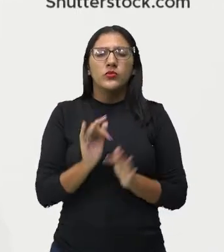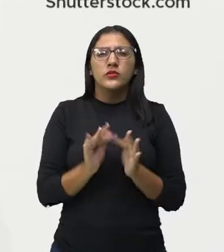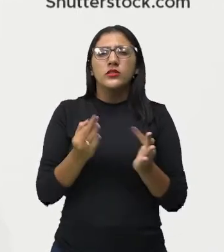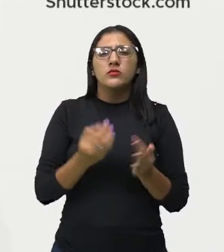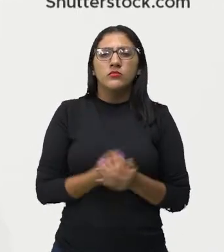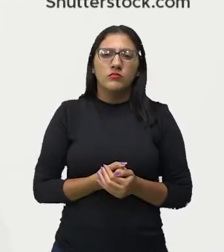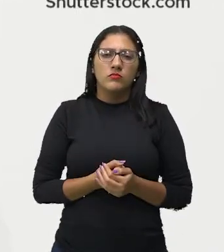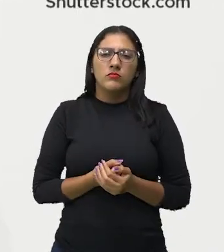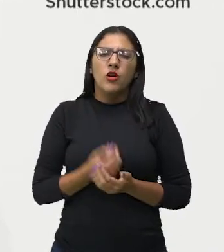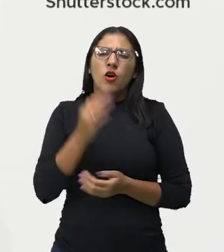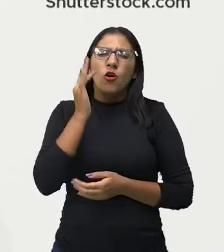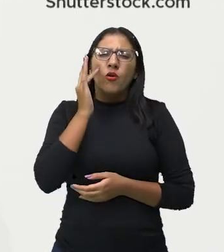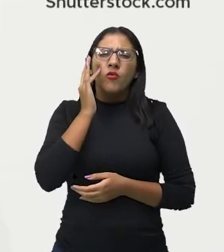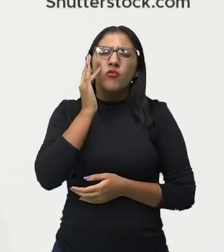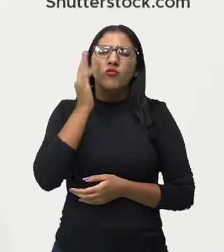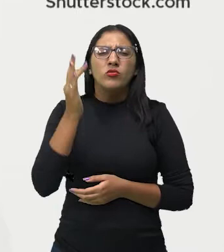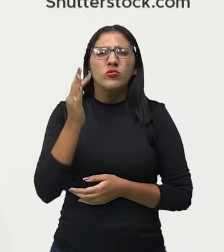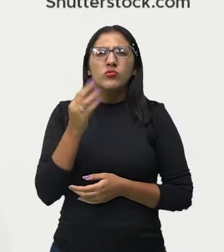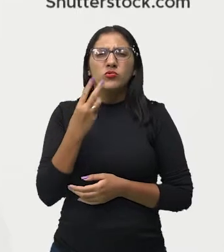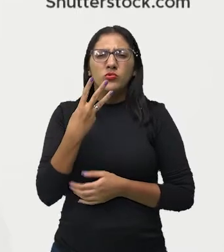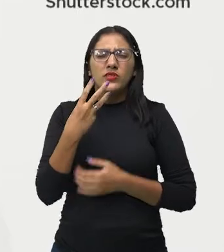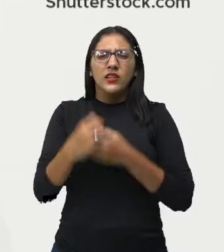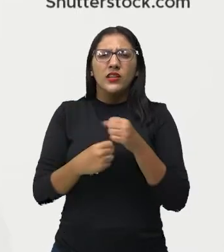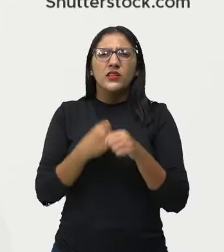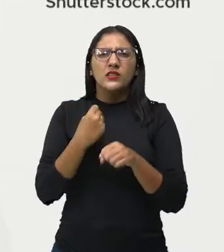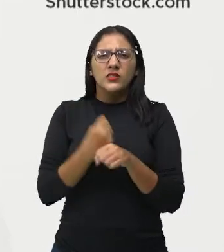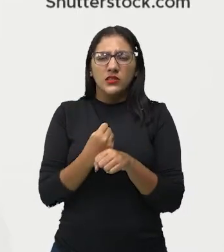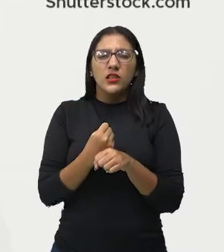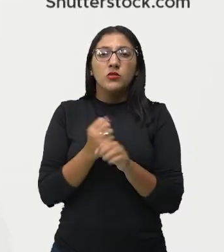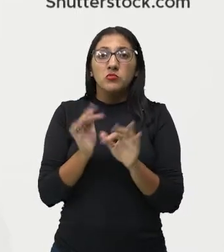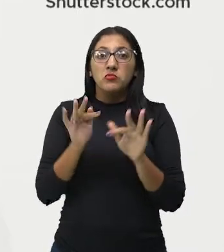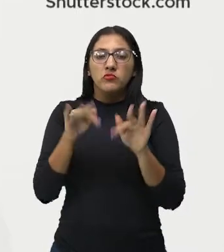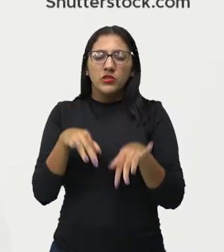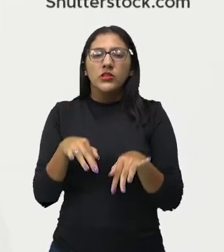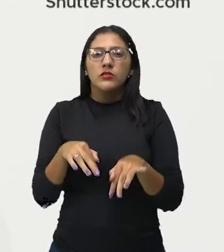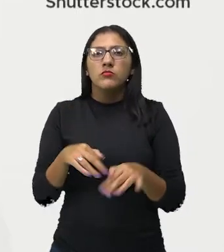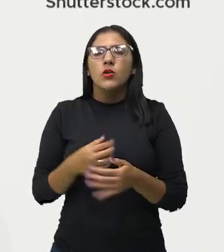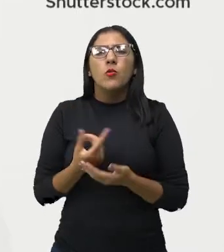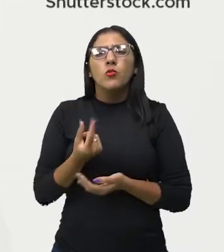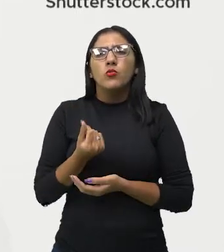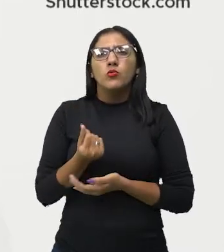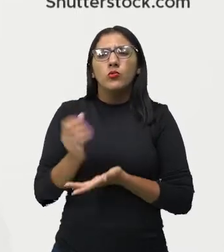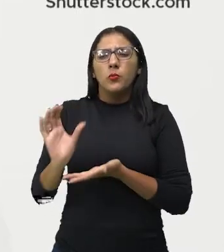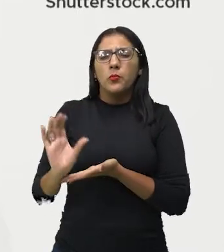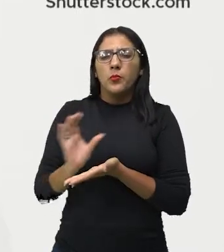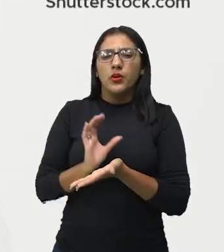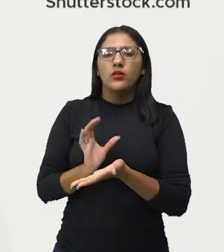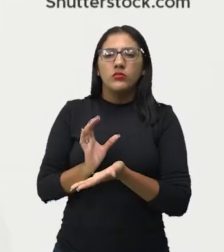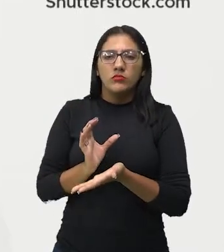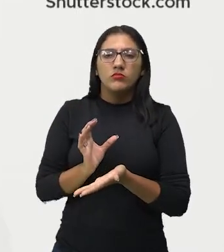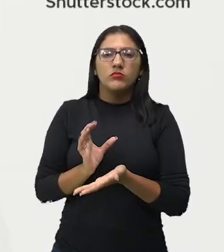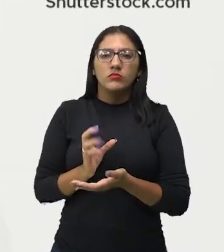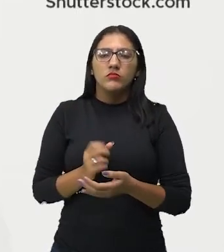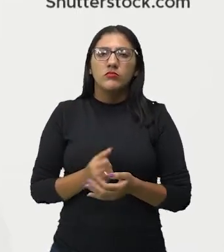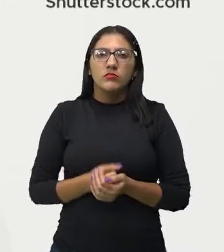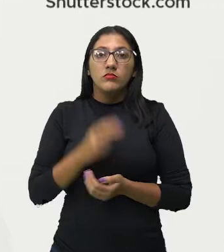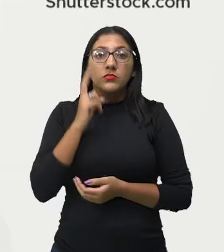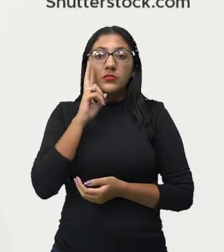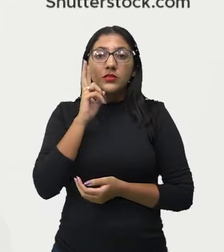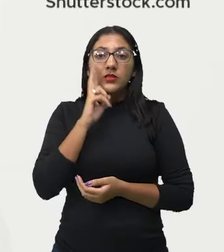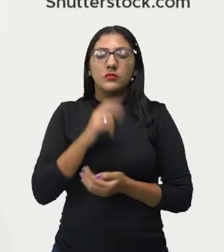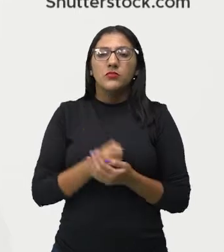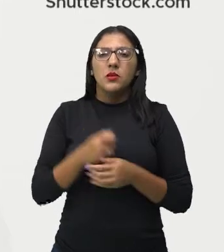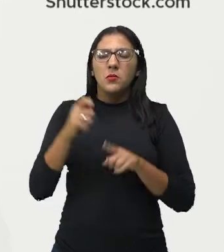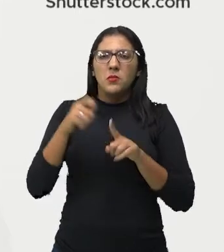você receberá ao final de 3 anos? Olha só, você emprestou o dinheiro, certo?